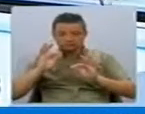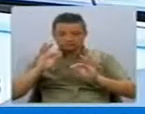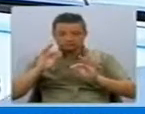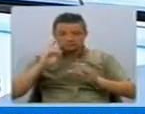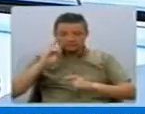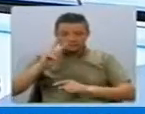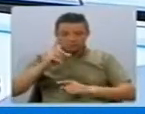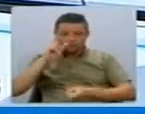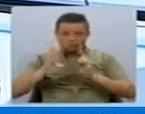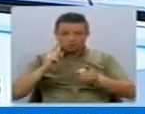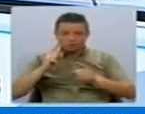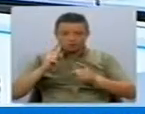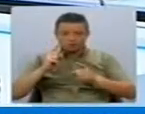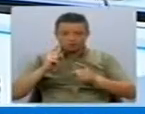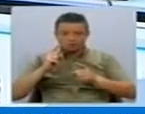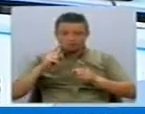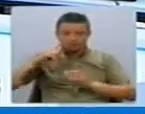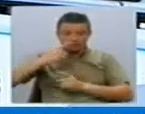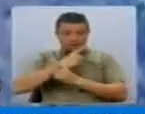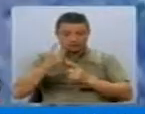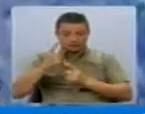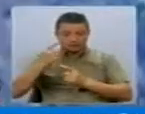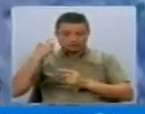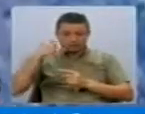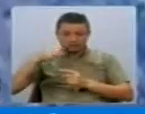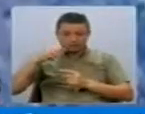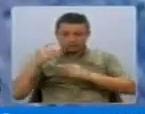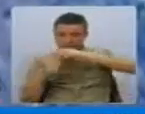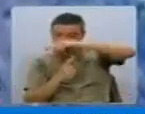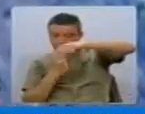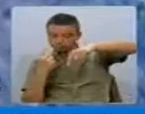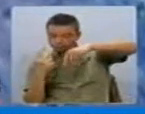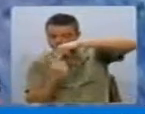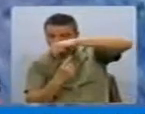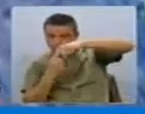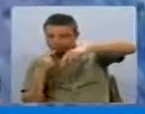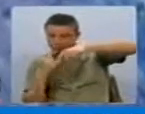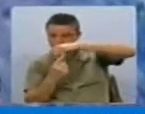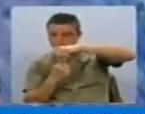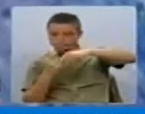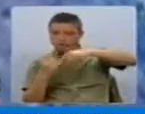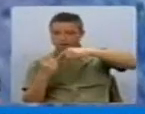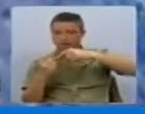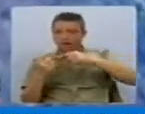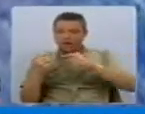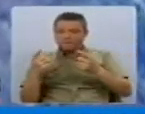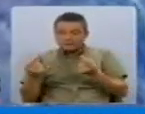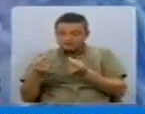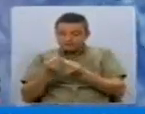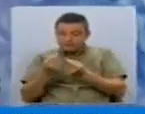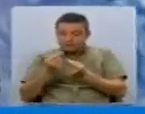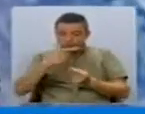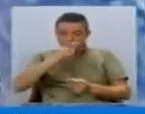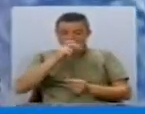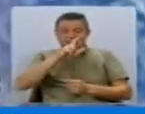viram foi que, à medida que o planeta, que este pontinho do planeta se roda, em que ele roda, aproxima-se mais da Terra.